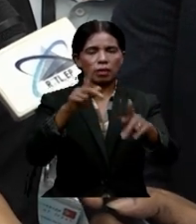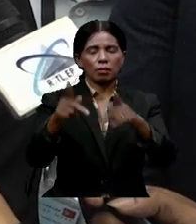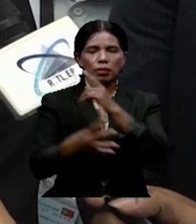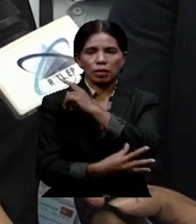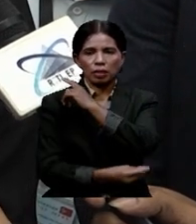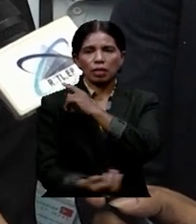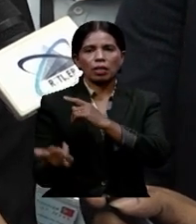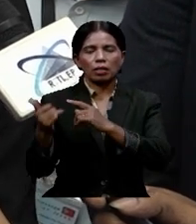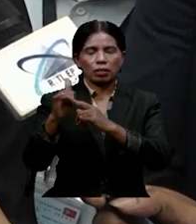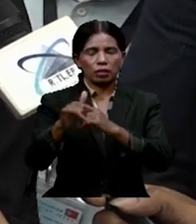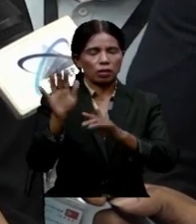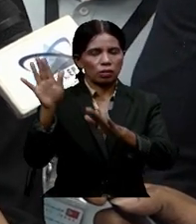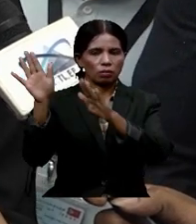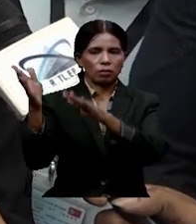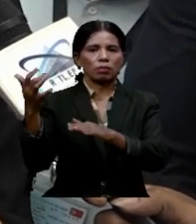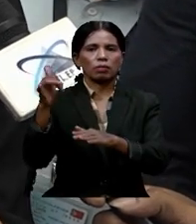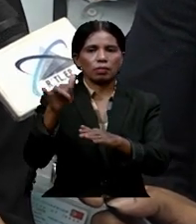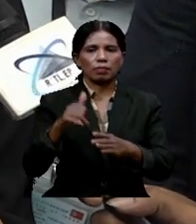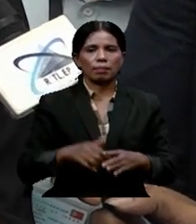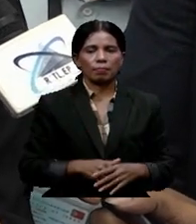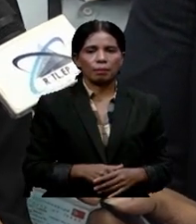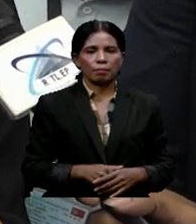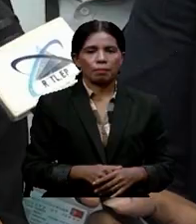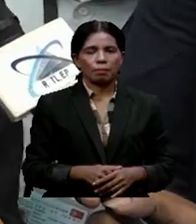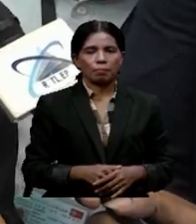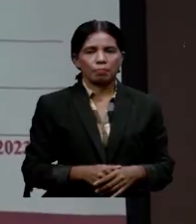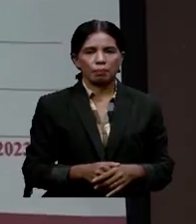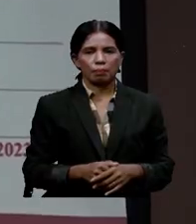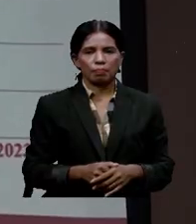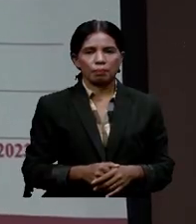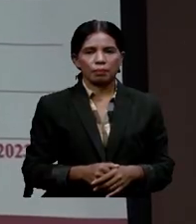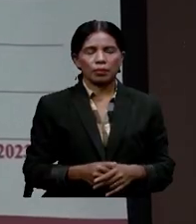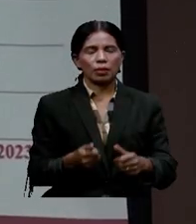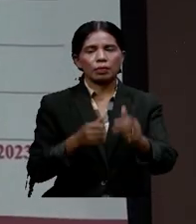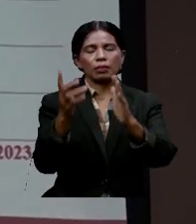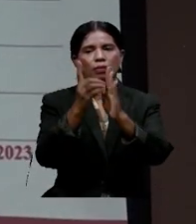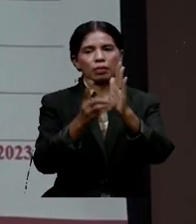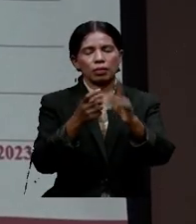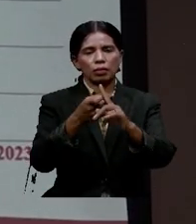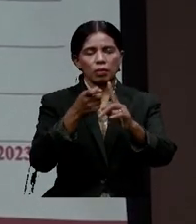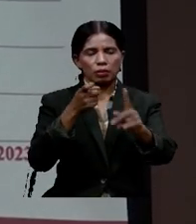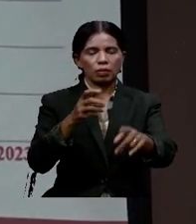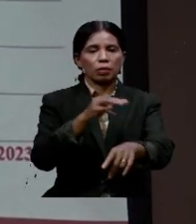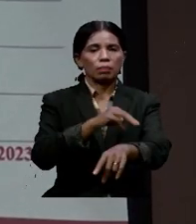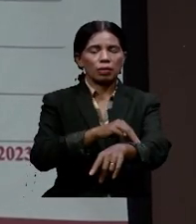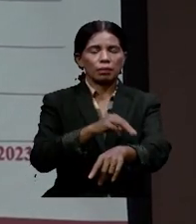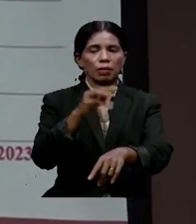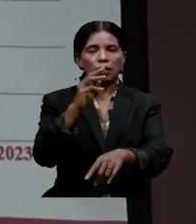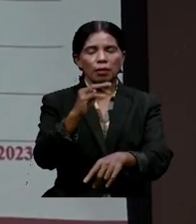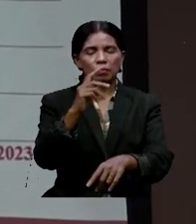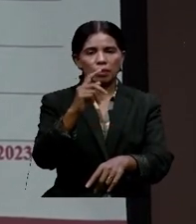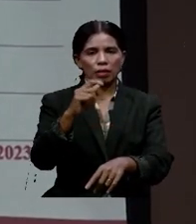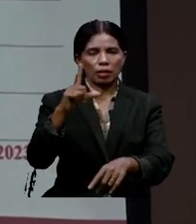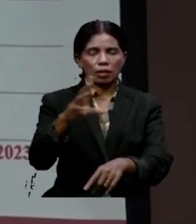e área remota, e área rural. Is our focus on that. Tirdaro susi Missão Lepra dará um neia paciente